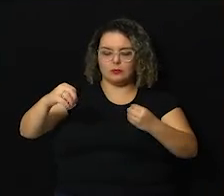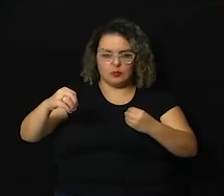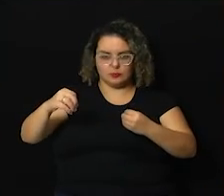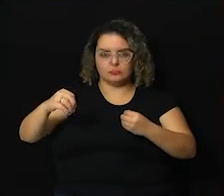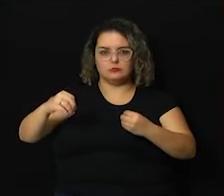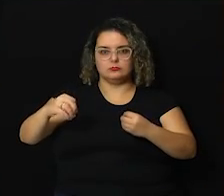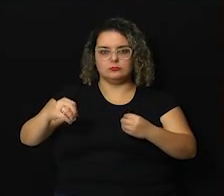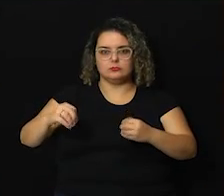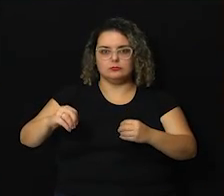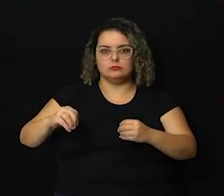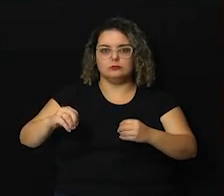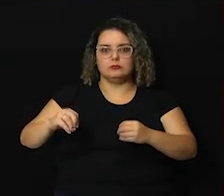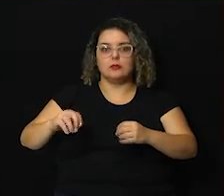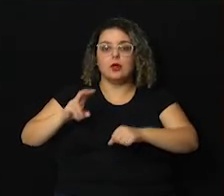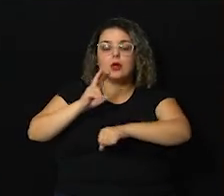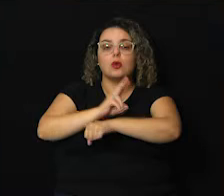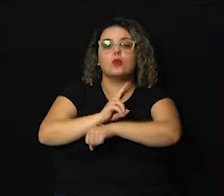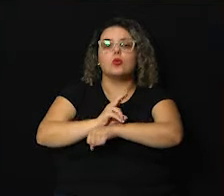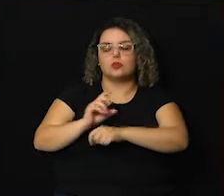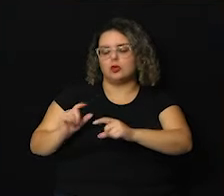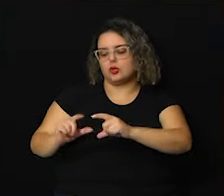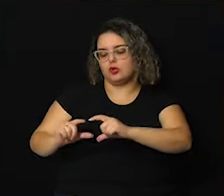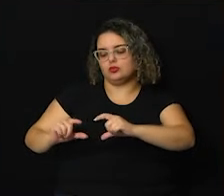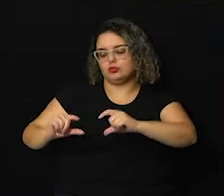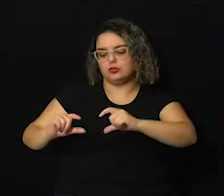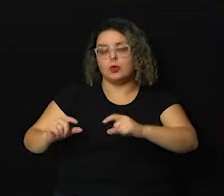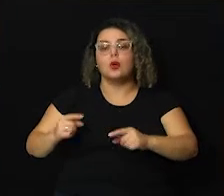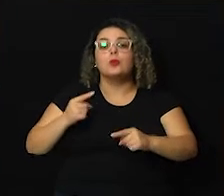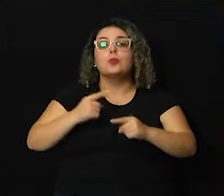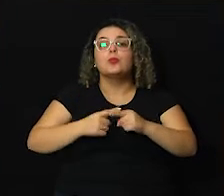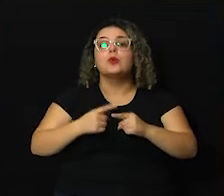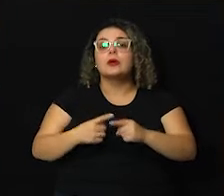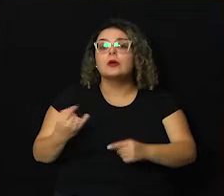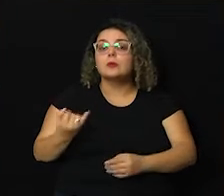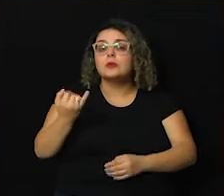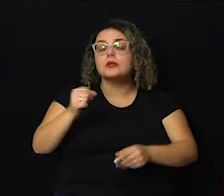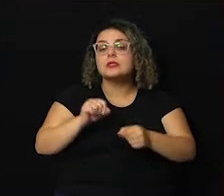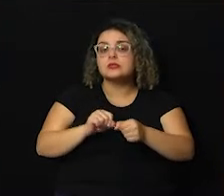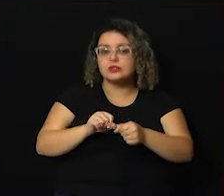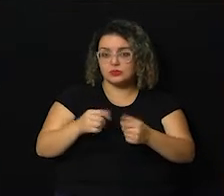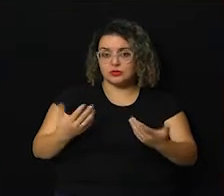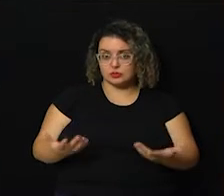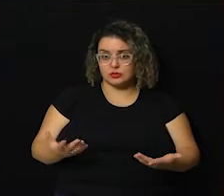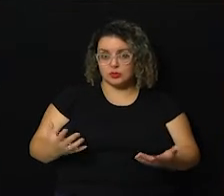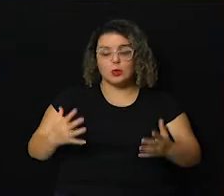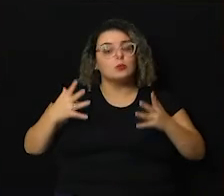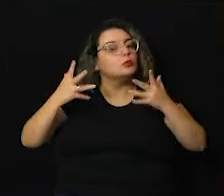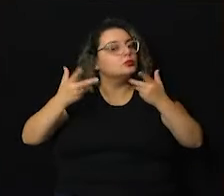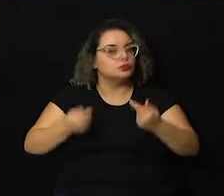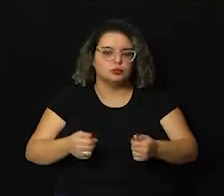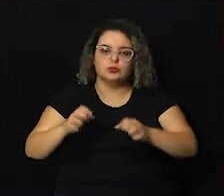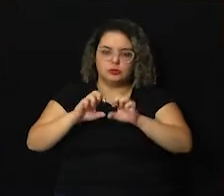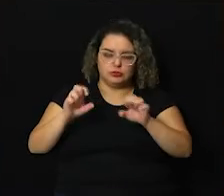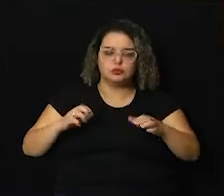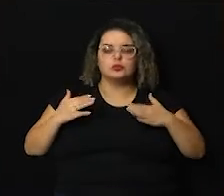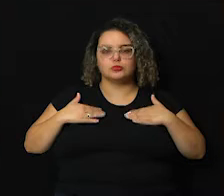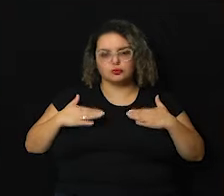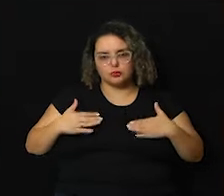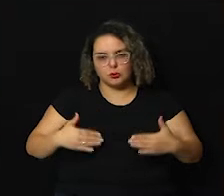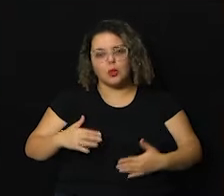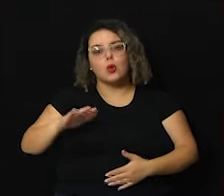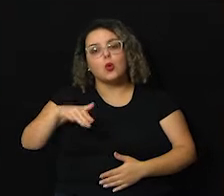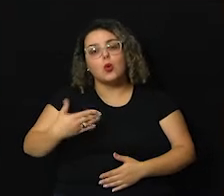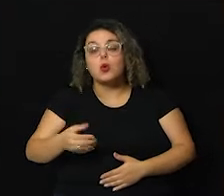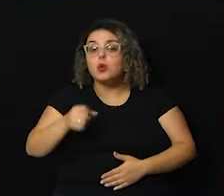inferior ou o polo superior, e preserva o resto do rim. Por que é importante fazer isso? Porque como toda a estrutura do nosso corpo,